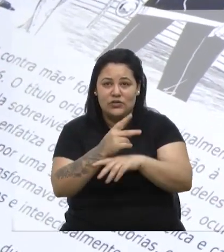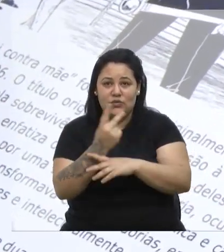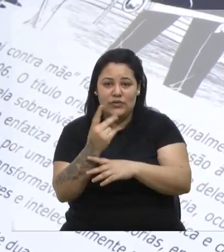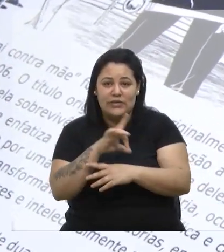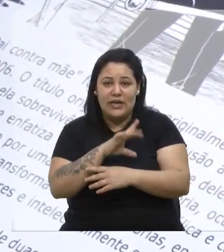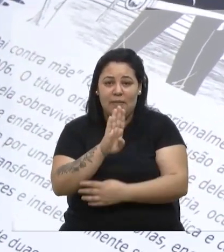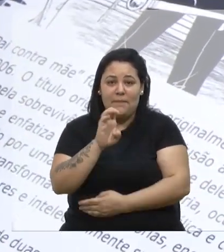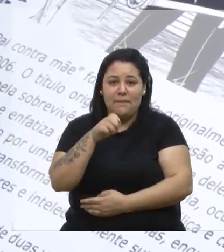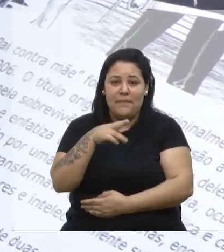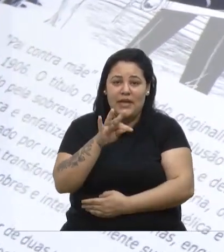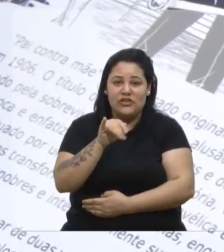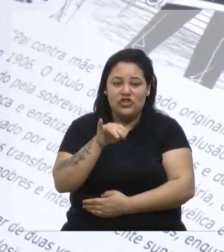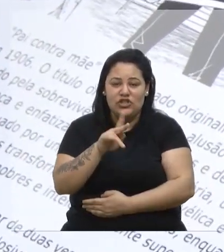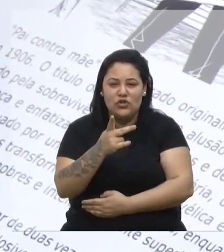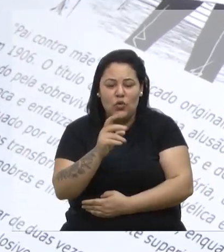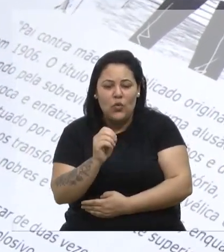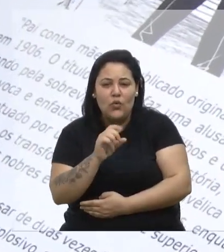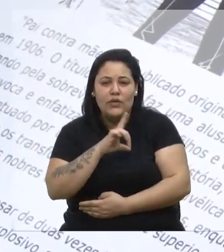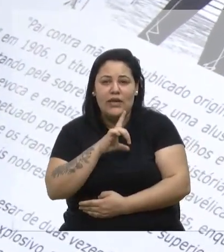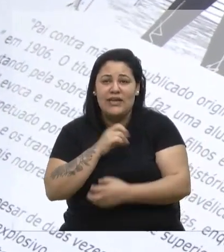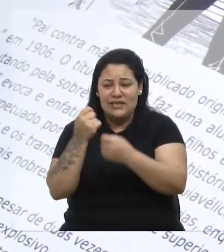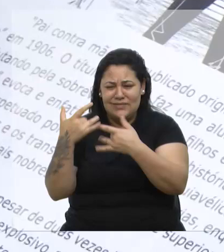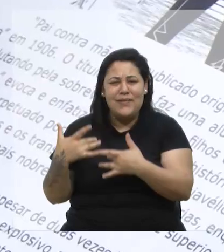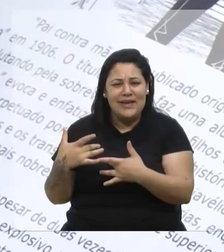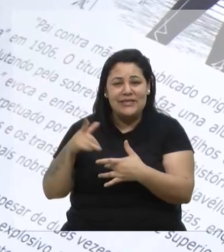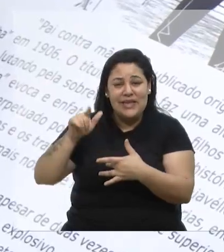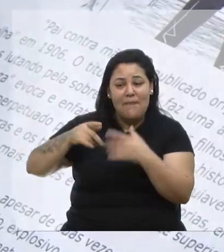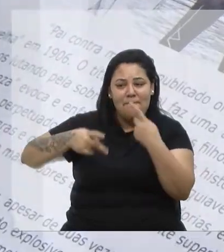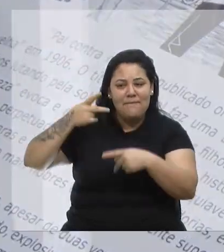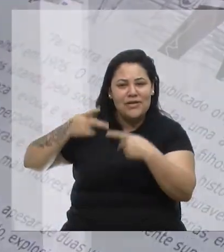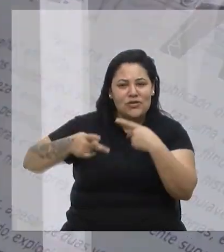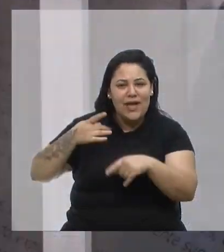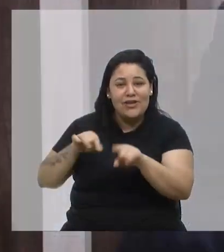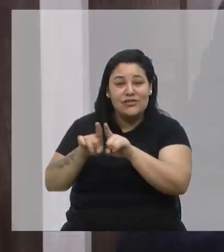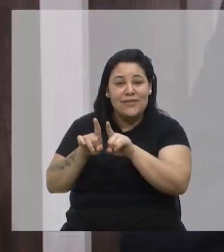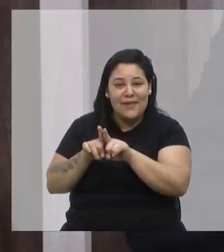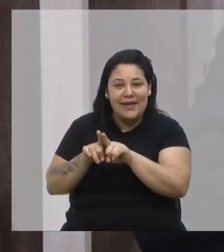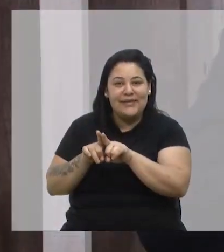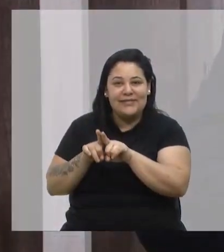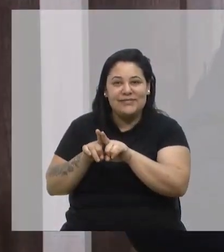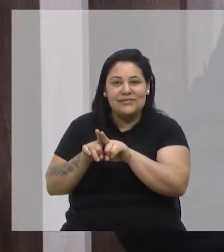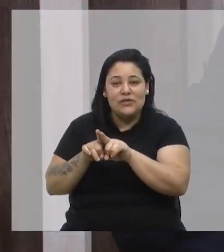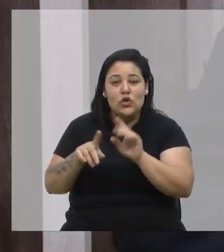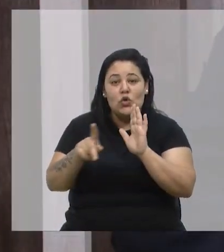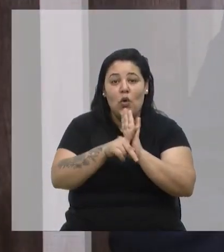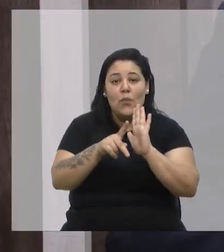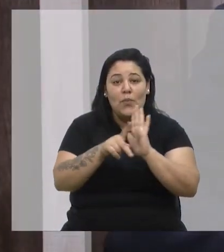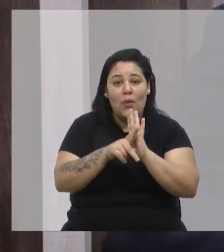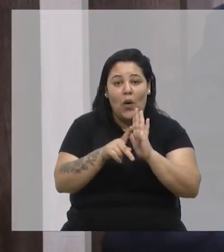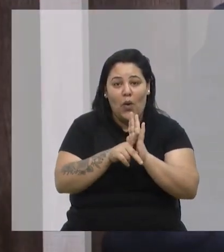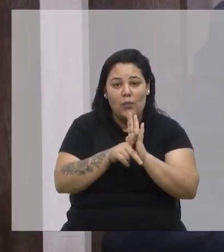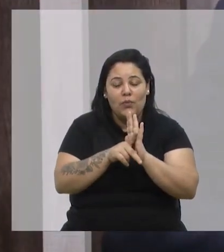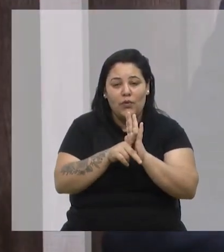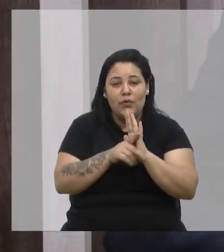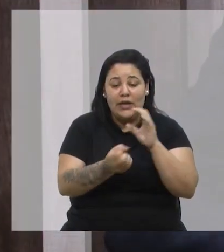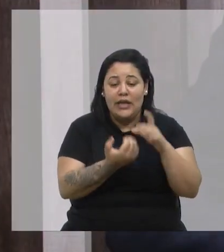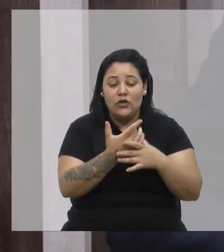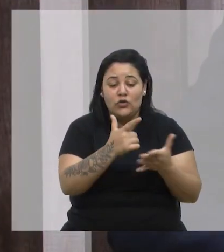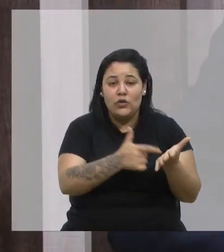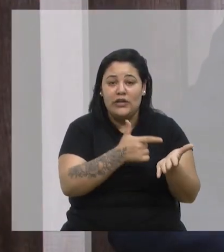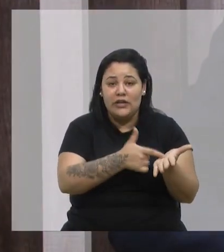Cubas, com o Bentinho de Dom Casmurro, que são figuras que também servem para que o